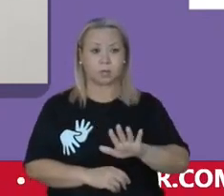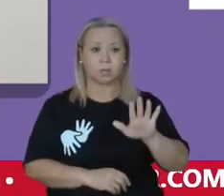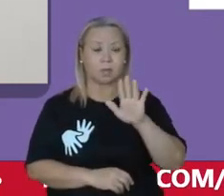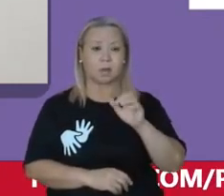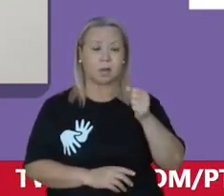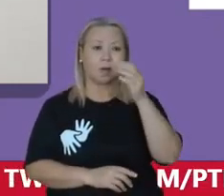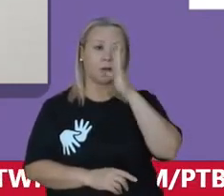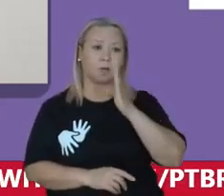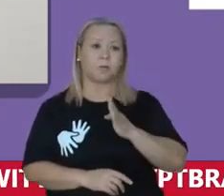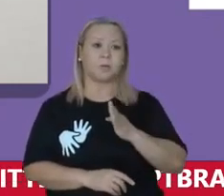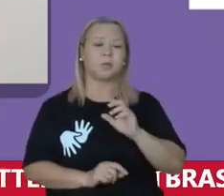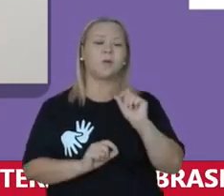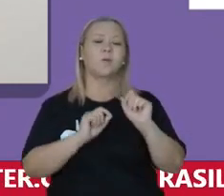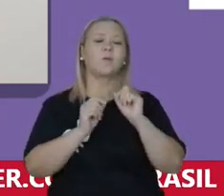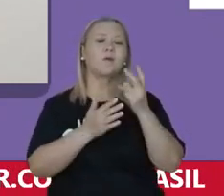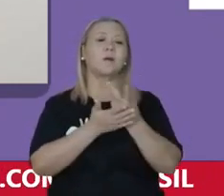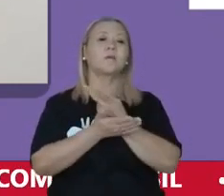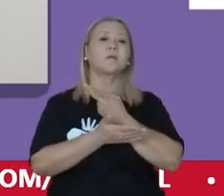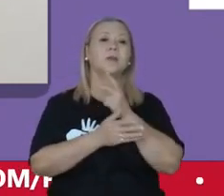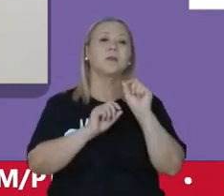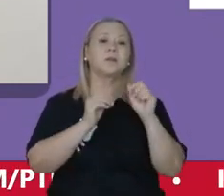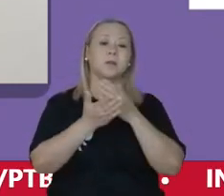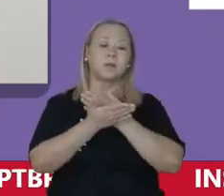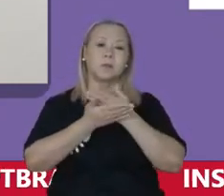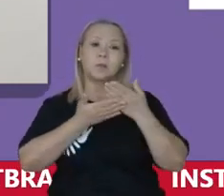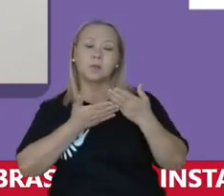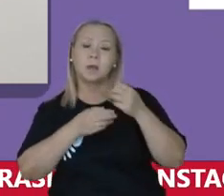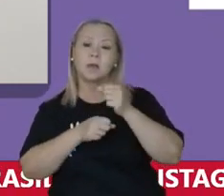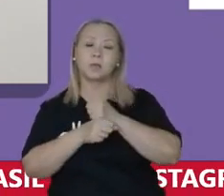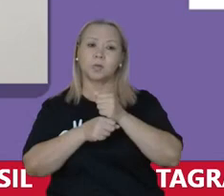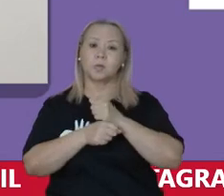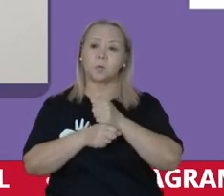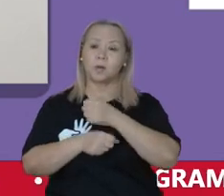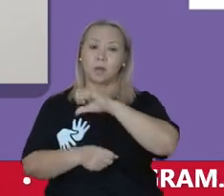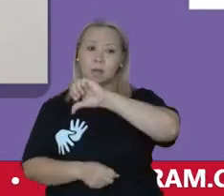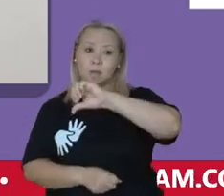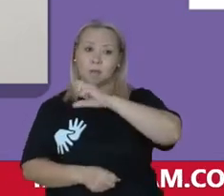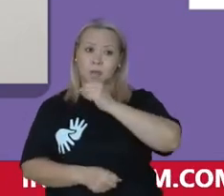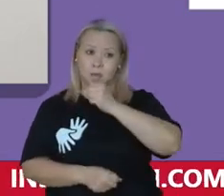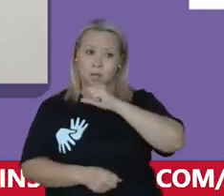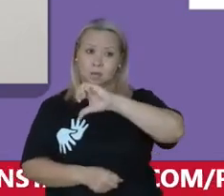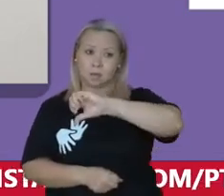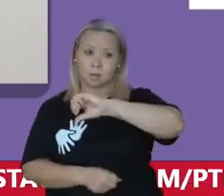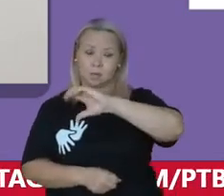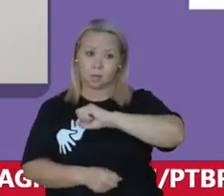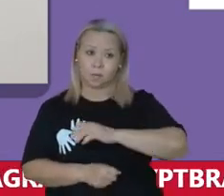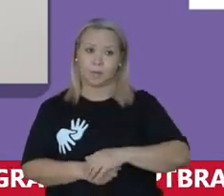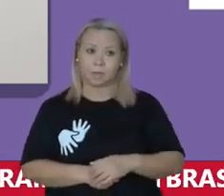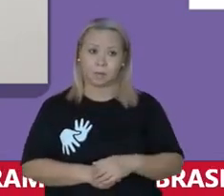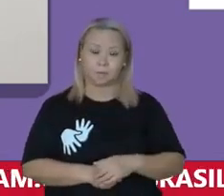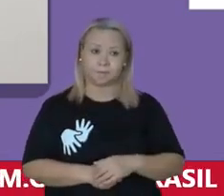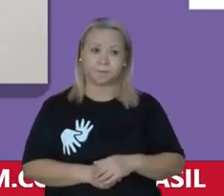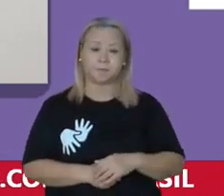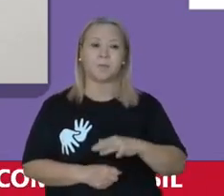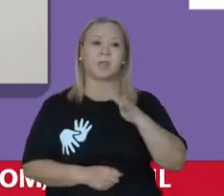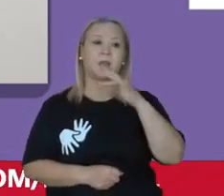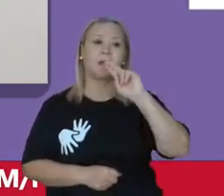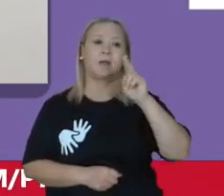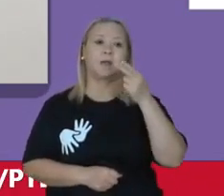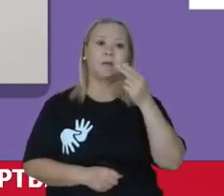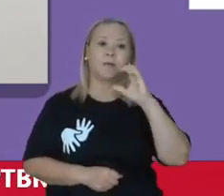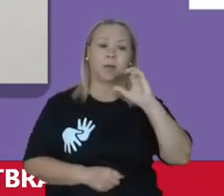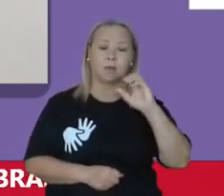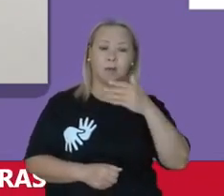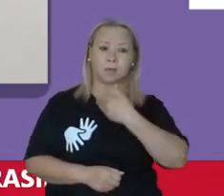Brasil. O que ocorre é que desde os anos 90, ainda no governo Fernando Henrique Cardoso, uma